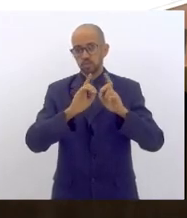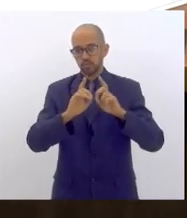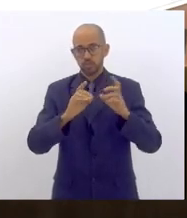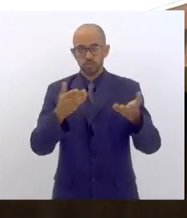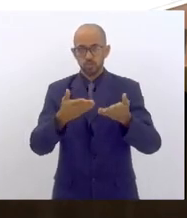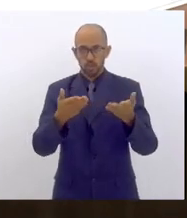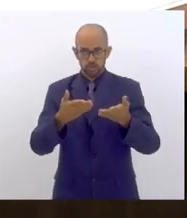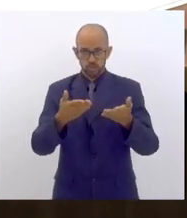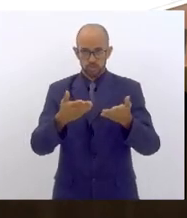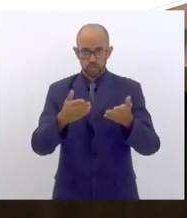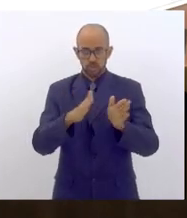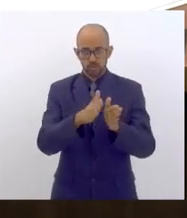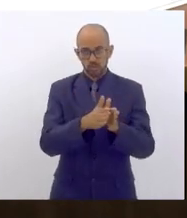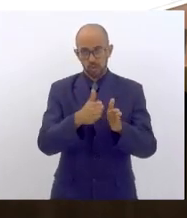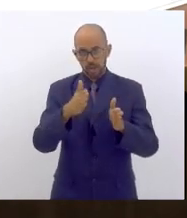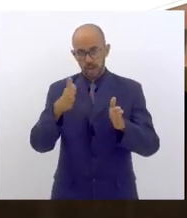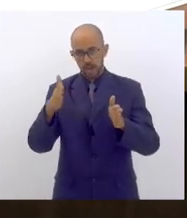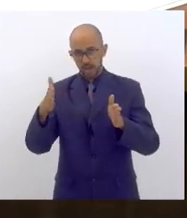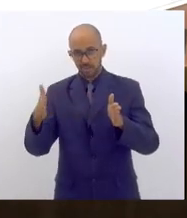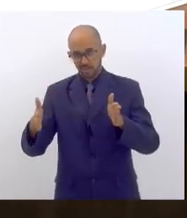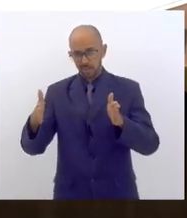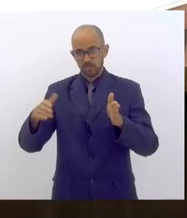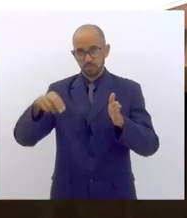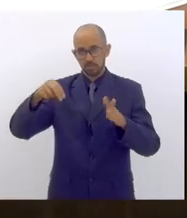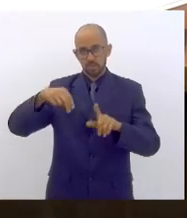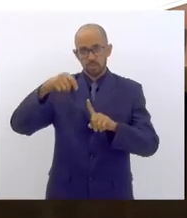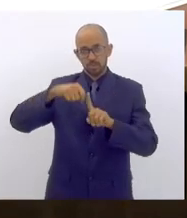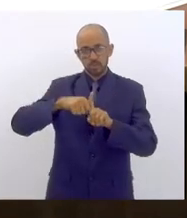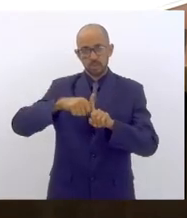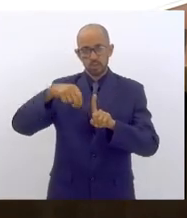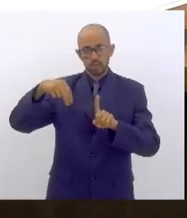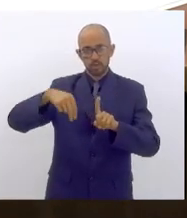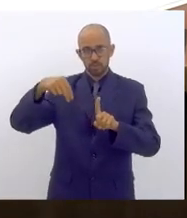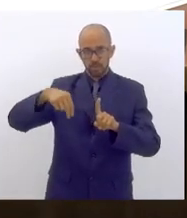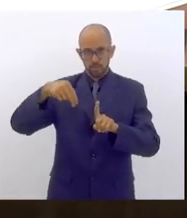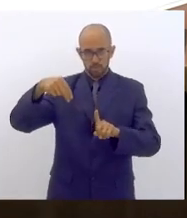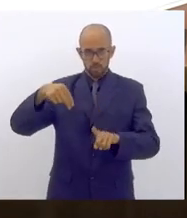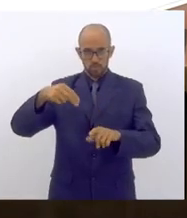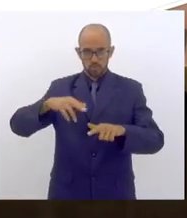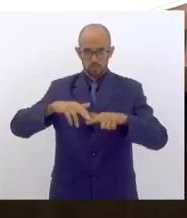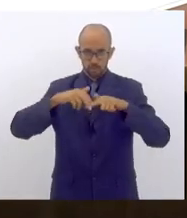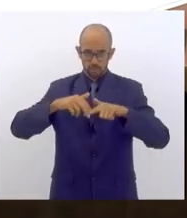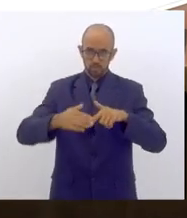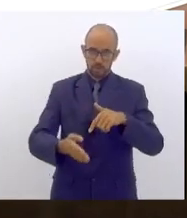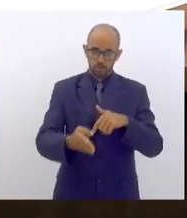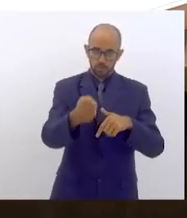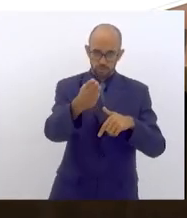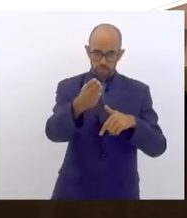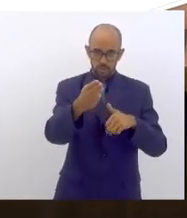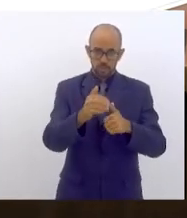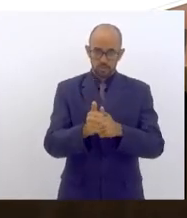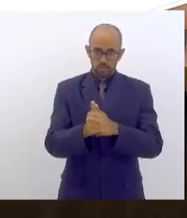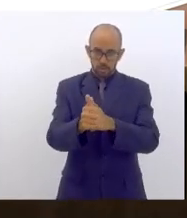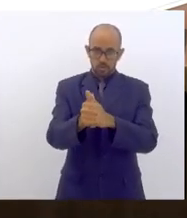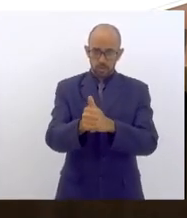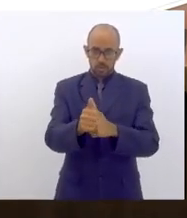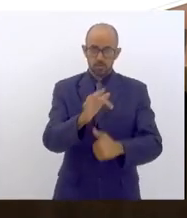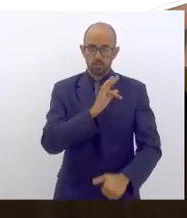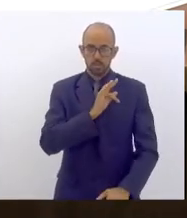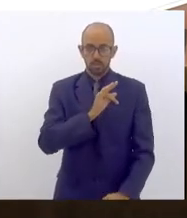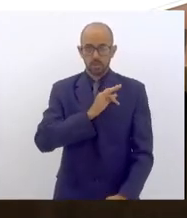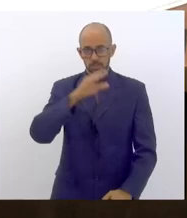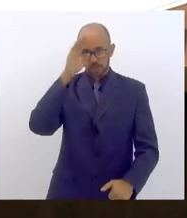data. Eles foram colocados para novembro. Portanto, a você que me acompanha, policial militar,